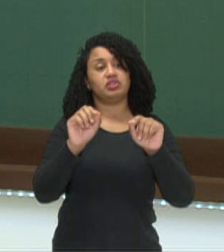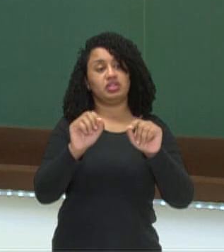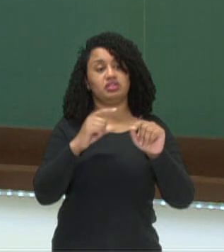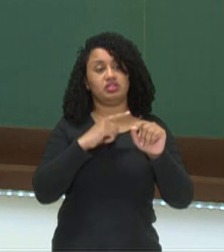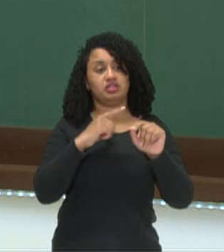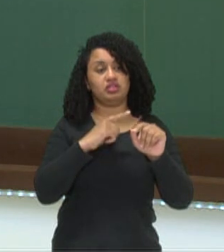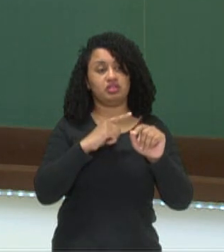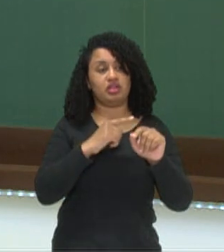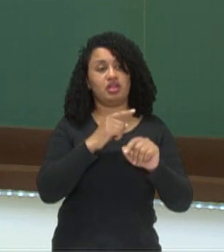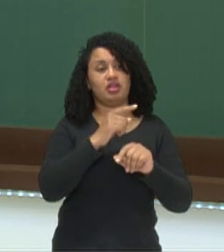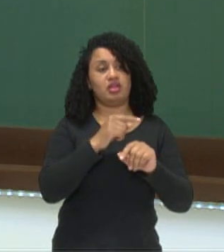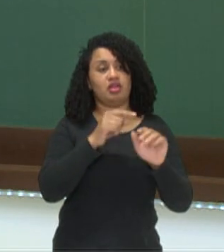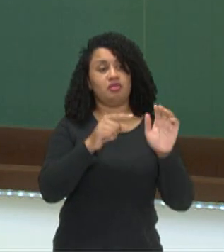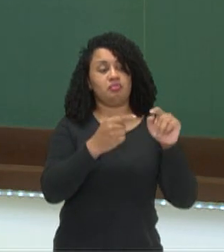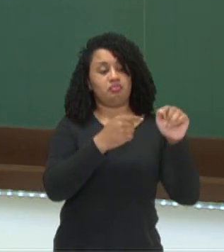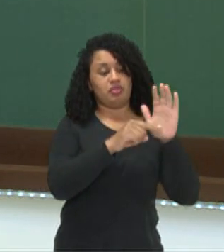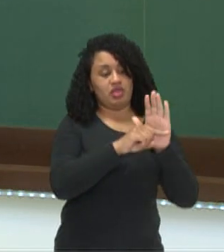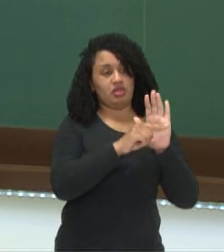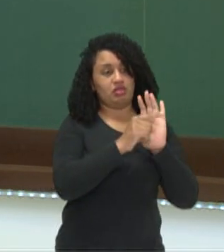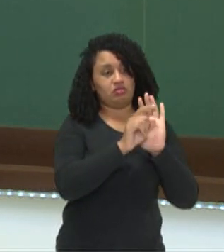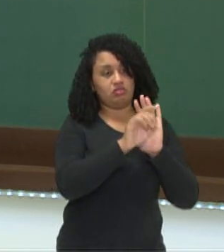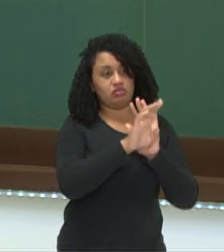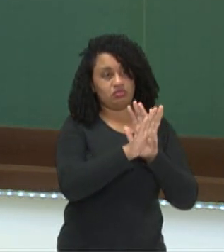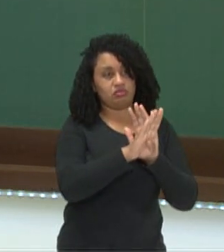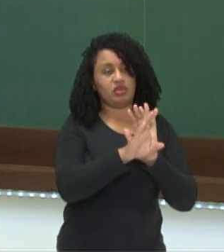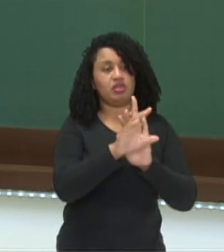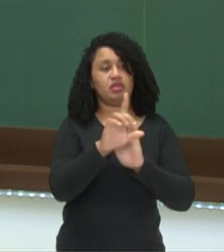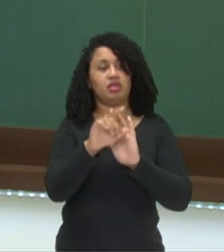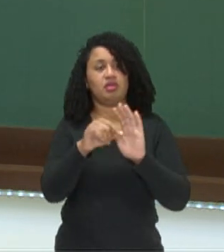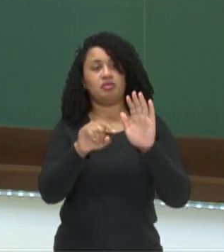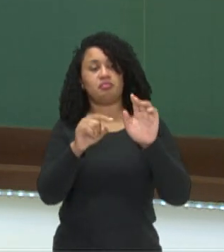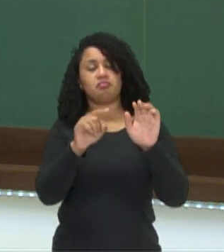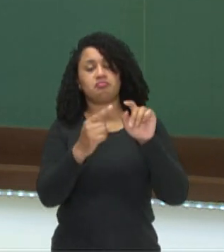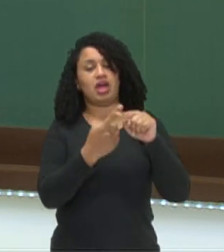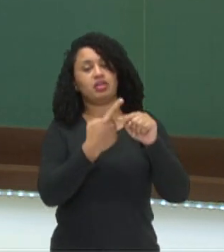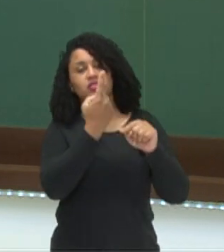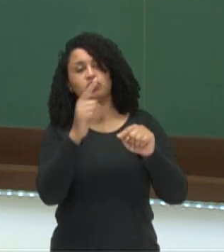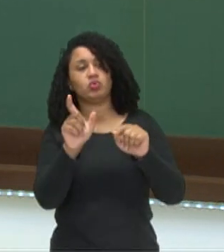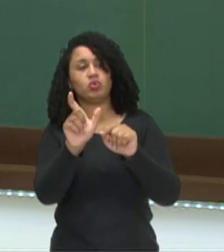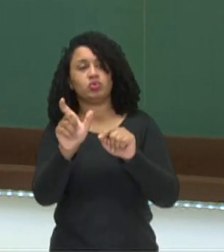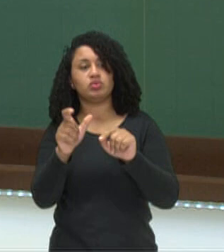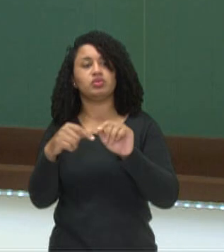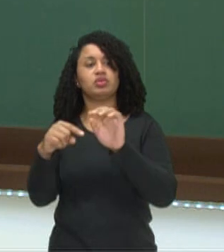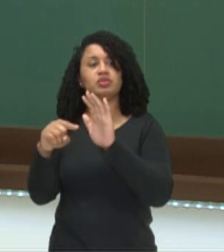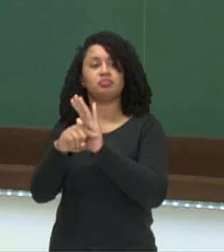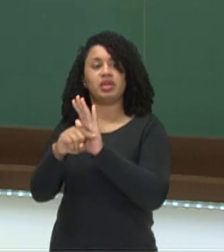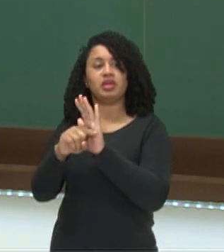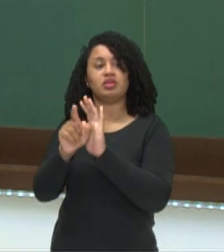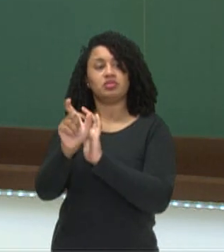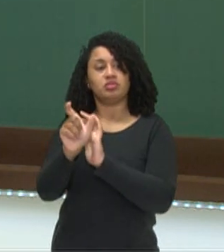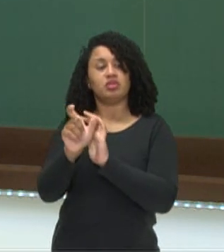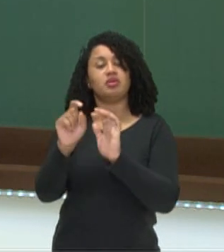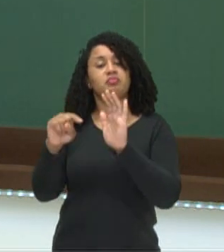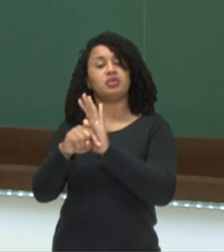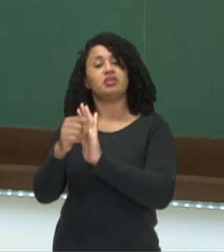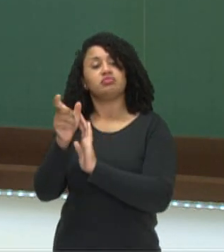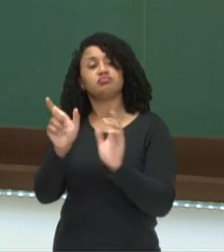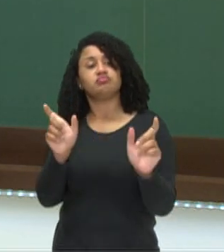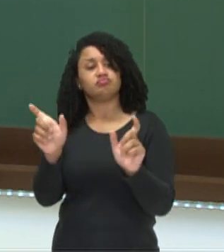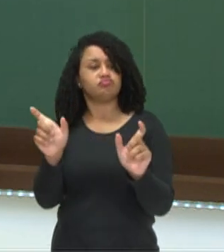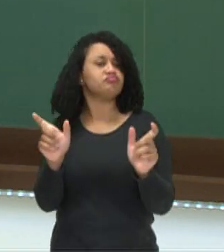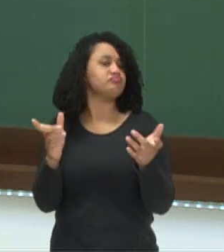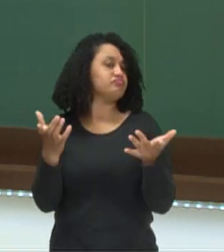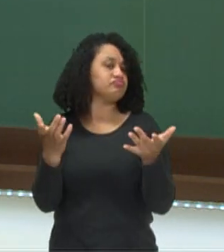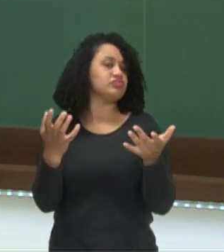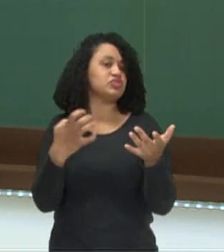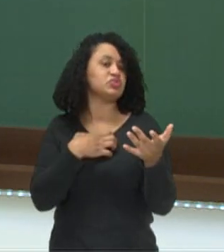ó. Menos alguém, alguém mais outro alguém, alguém menos esse outro alguém,